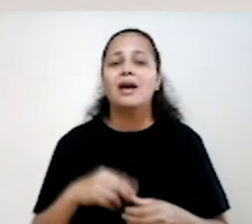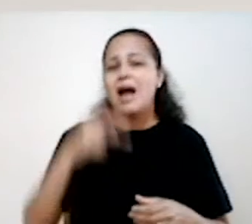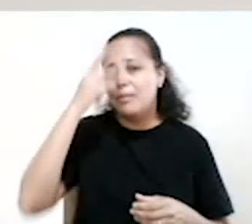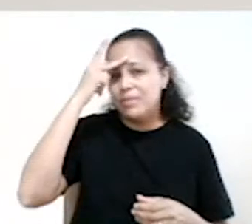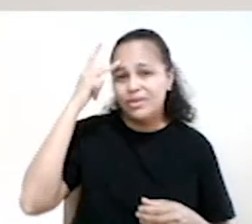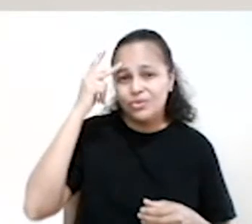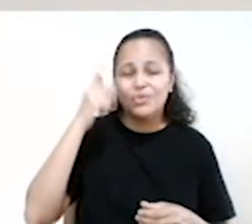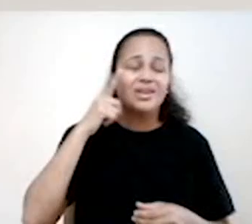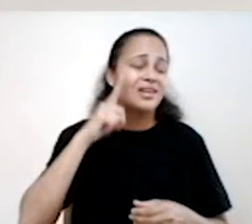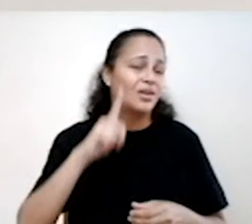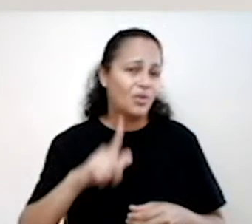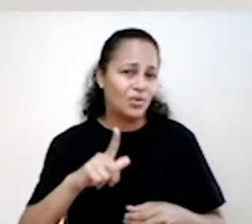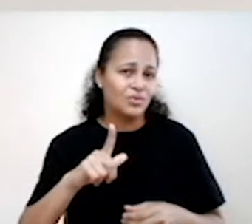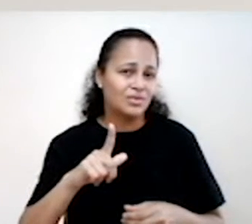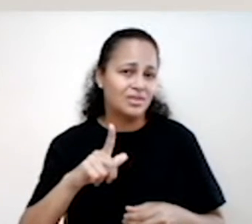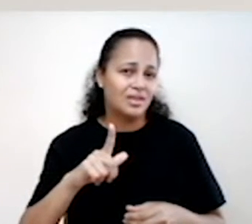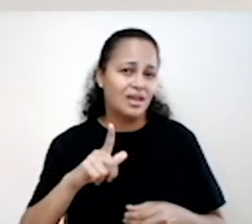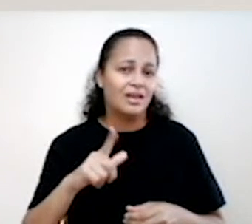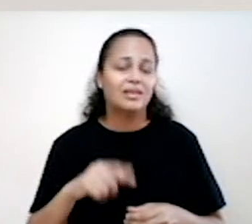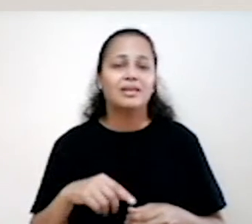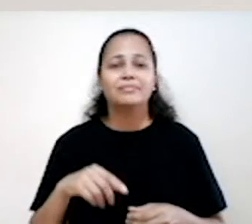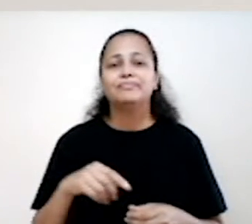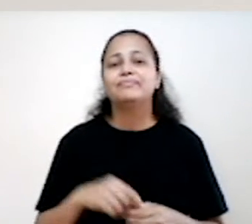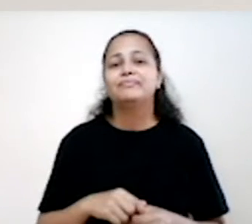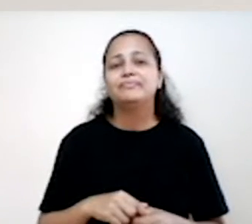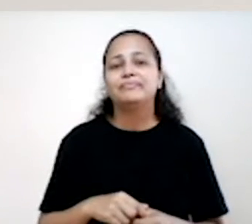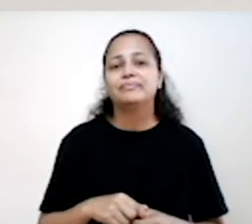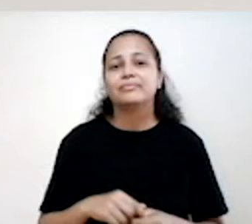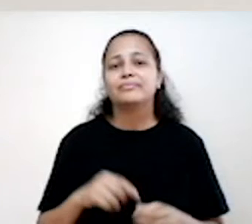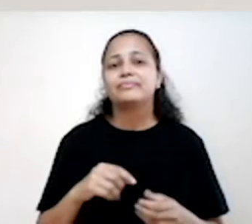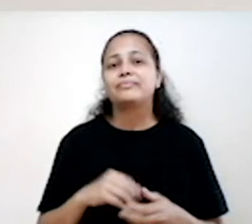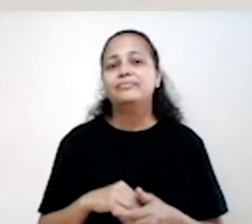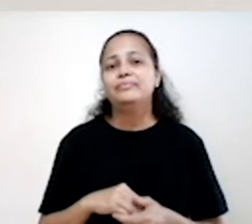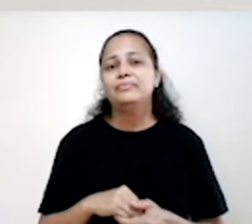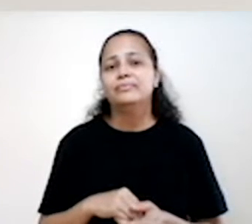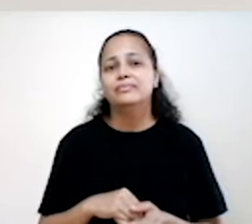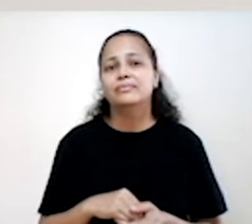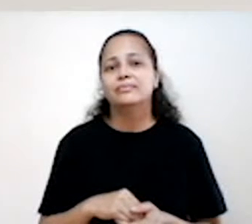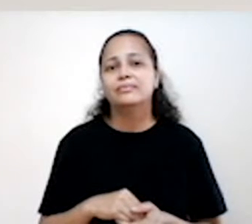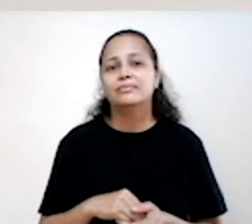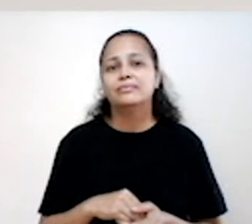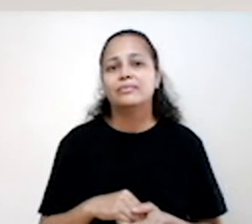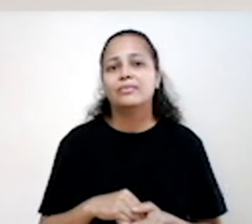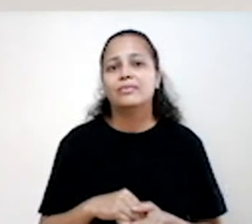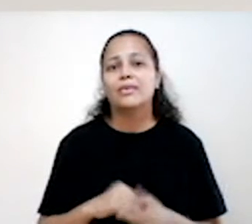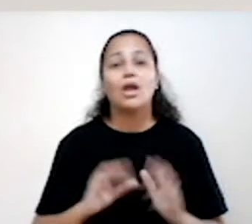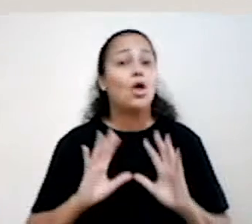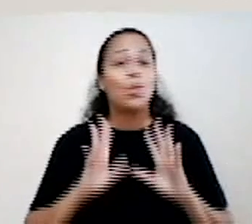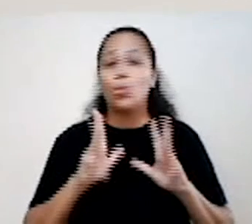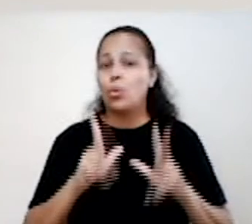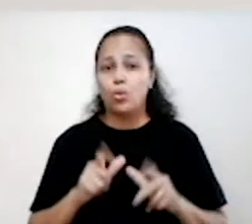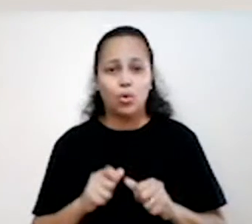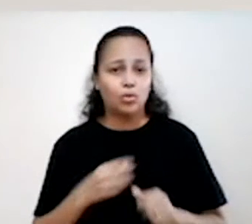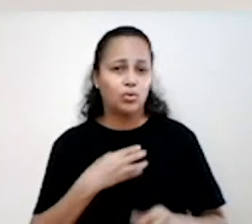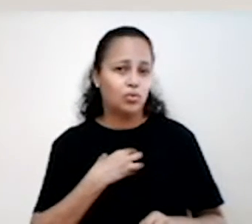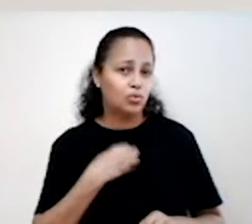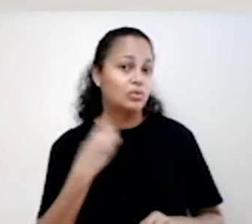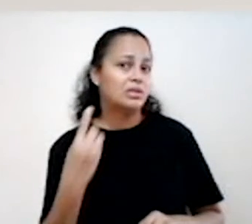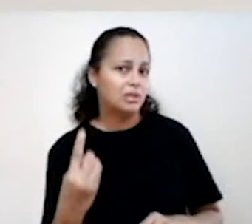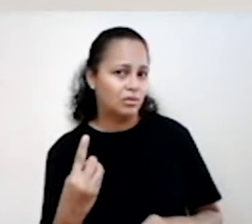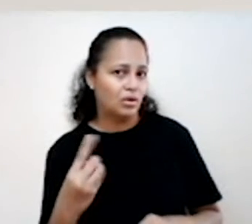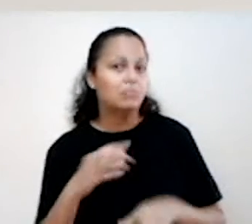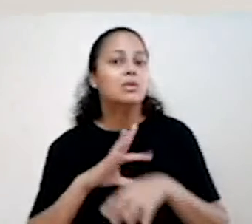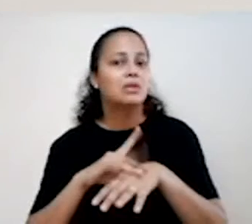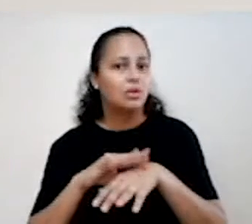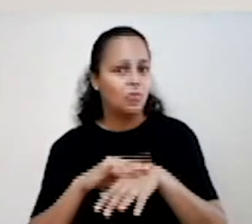pessoa realmente não consegue ter pleno domínio das suas emoções e reações. Falamos então sobre todos os sintomas da